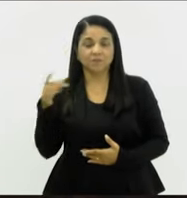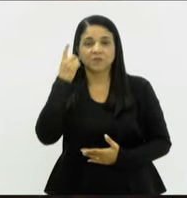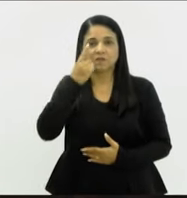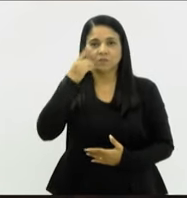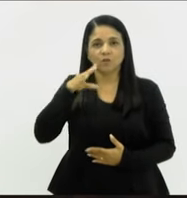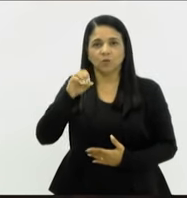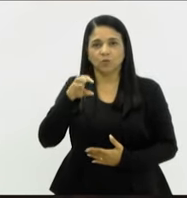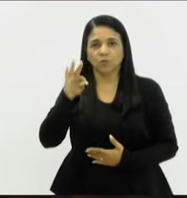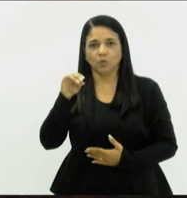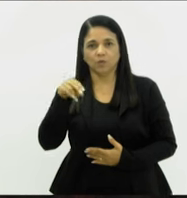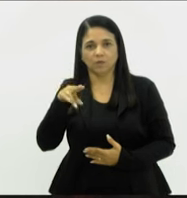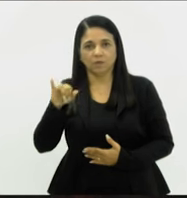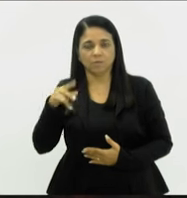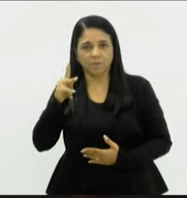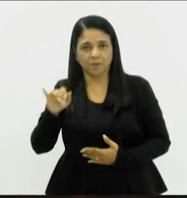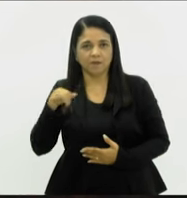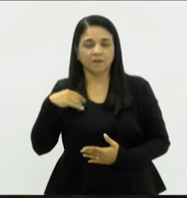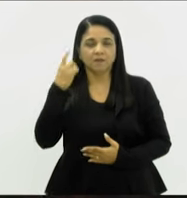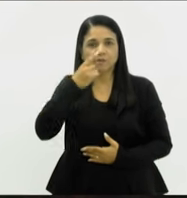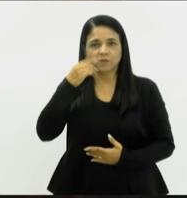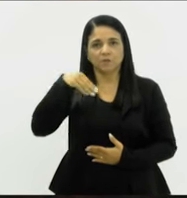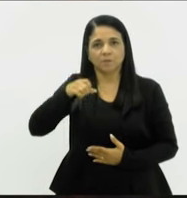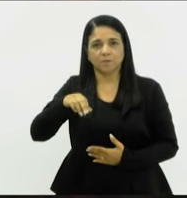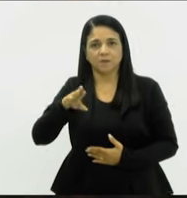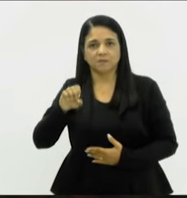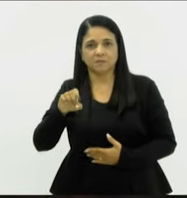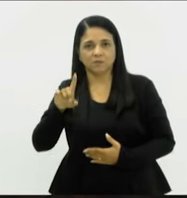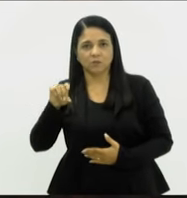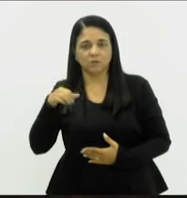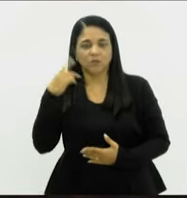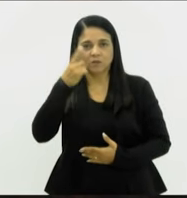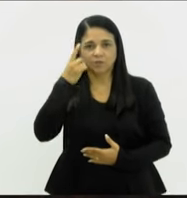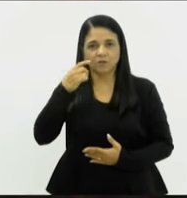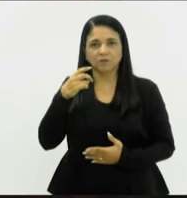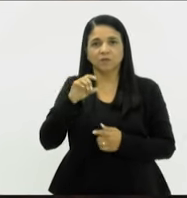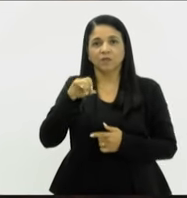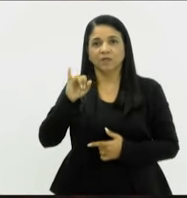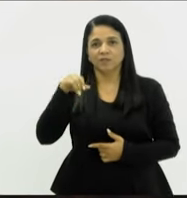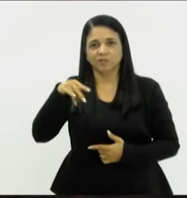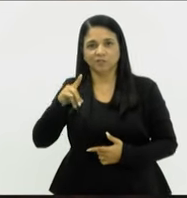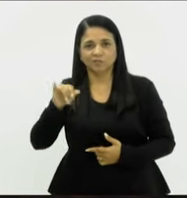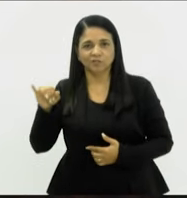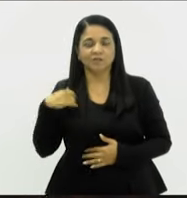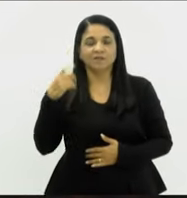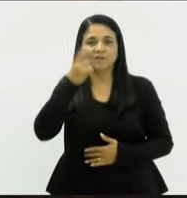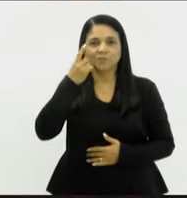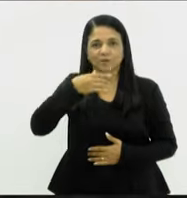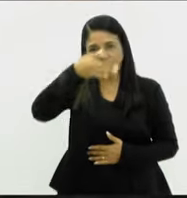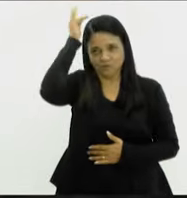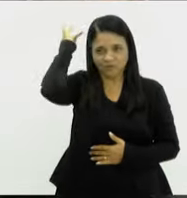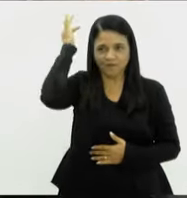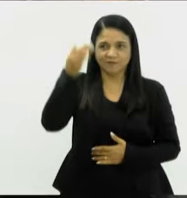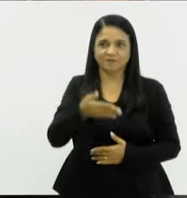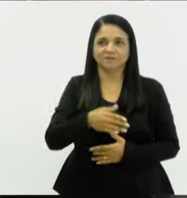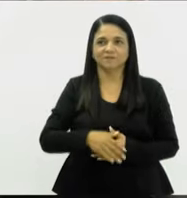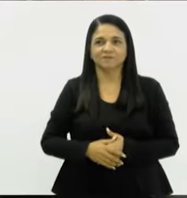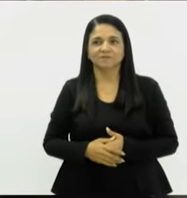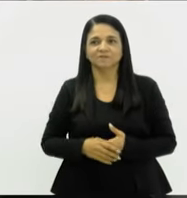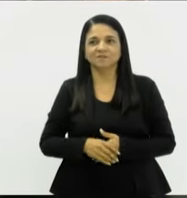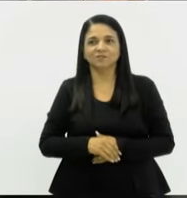Deputado Otônio de Paula Pai. Deputado Carlos Macedo. Deputada Índia Armelau. Deputado Fred Pacheco.